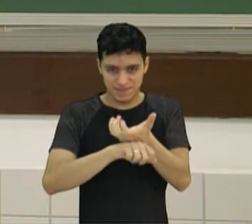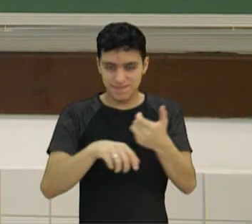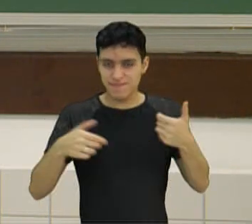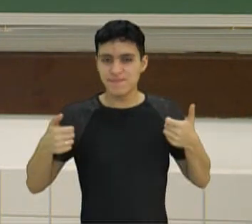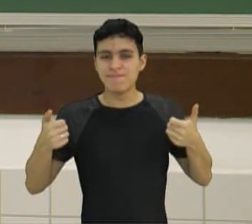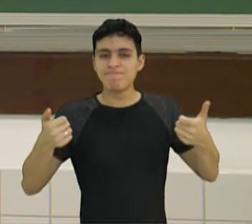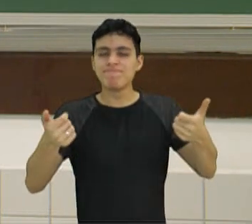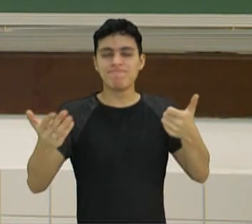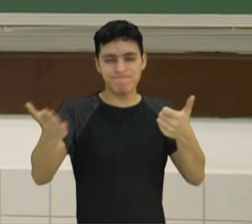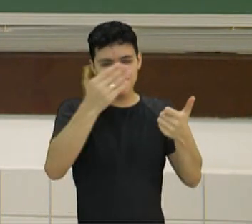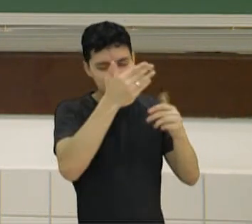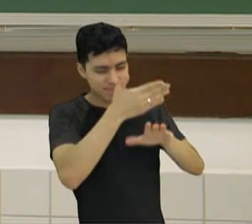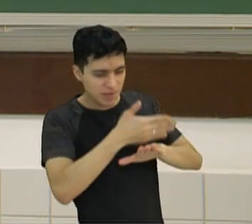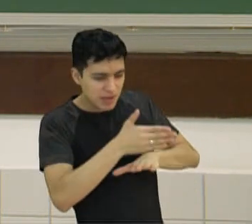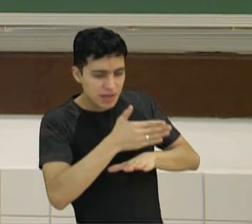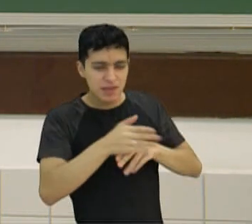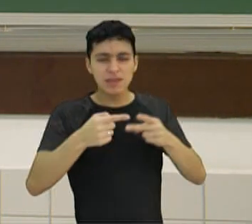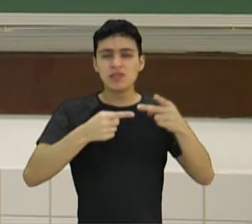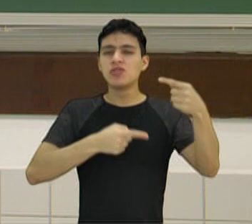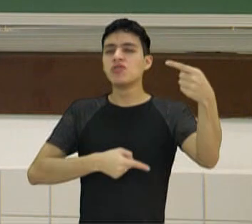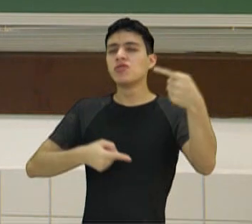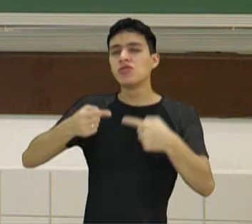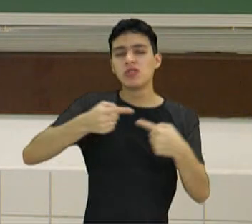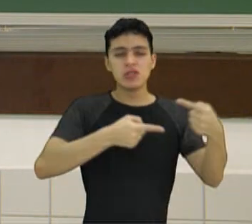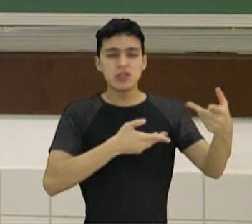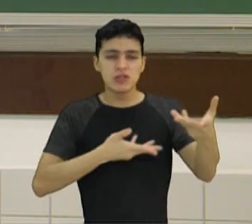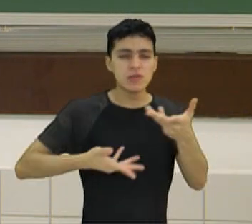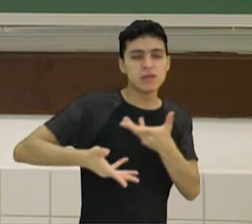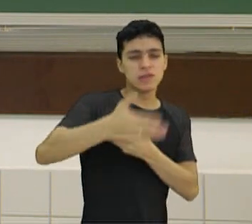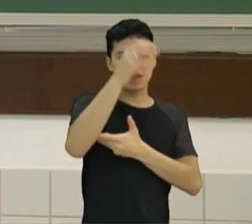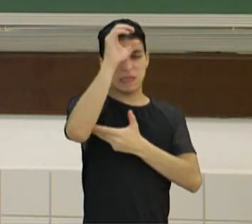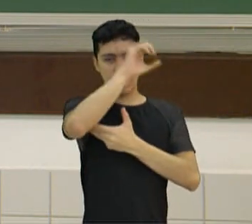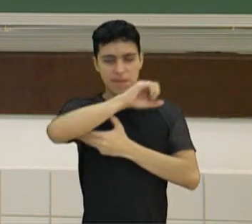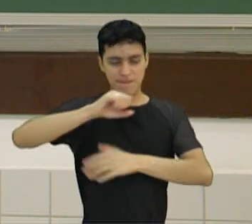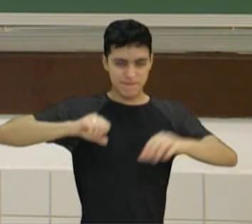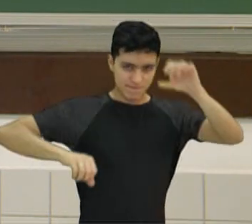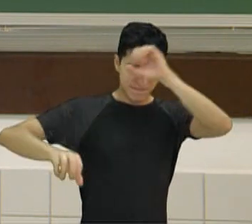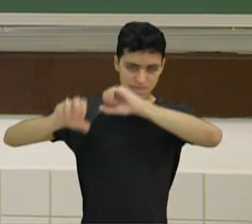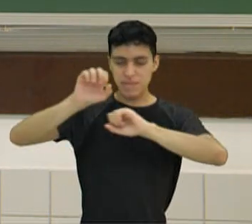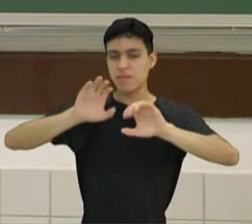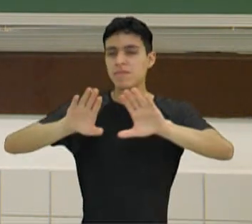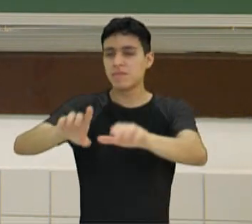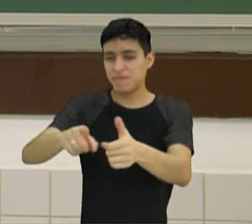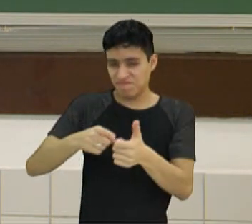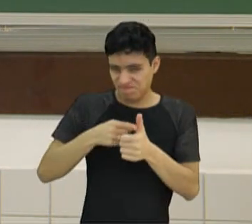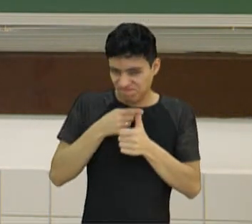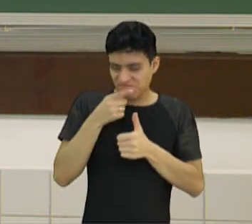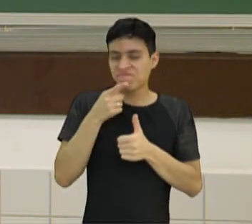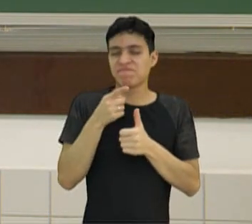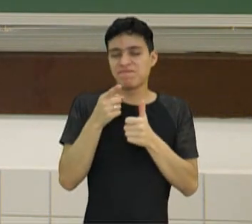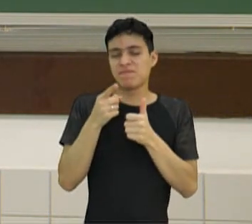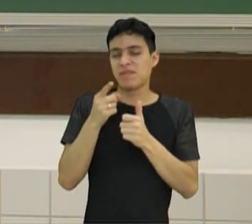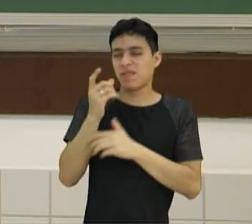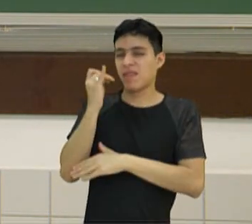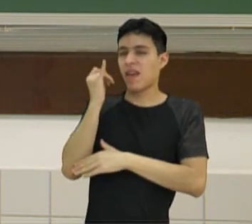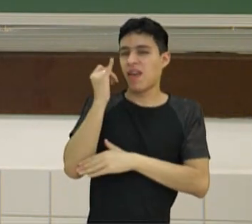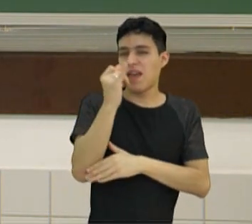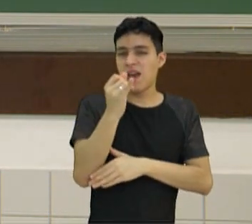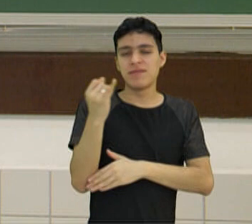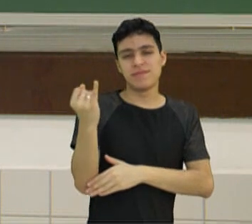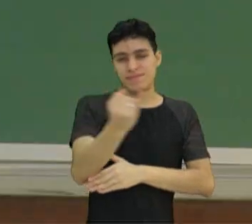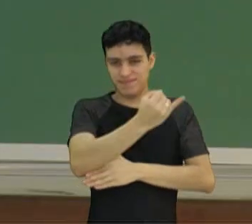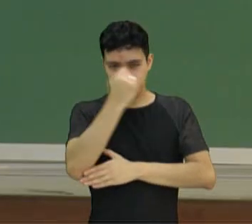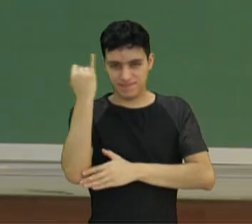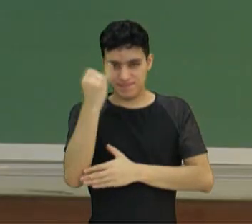praticar bastante, conversar, discutir, aprender. Mas antes disso, aqueles recados importantes aí para vocês, pessoal. Então acompanhando esse slide